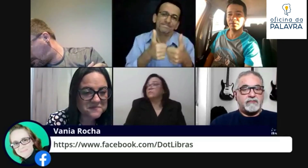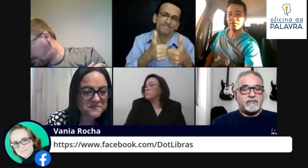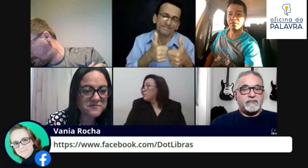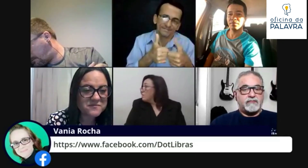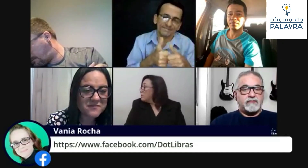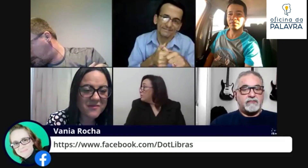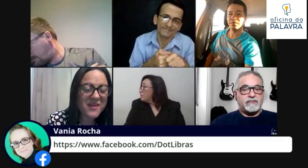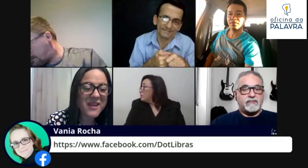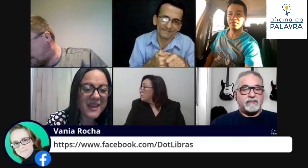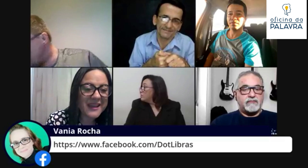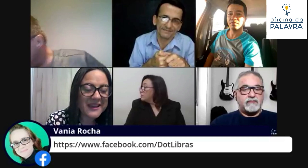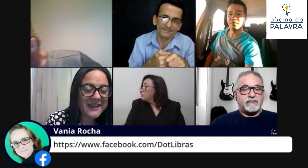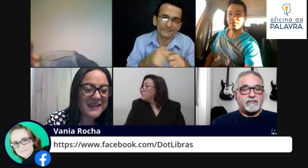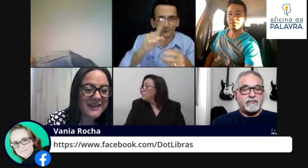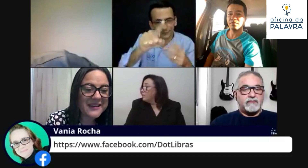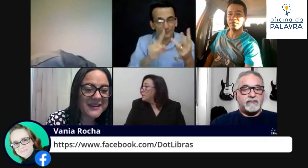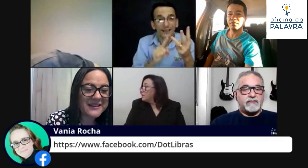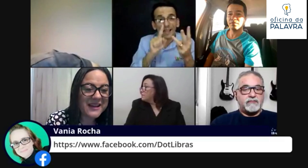palavras,